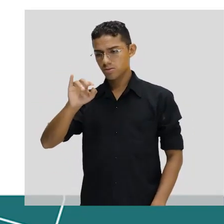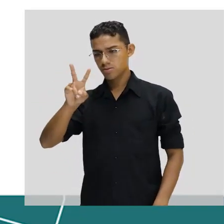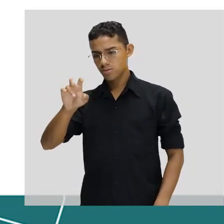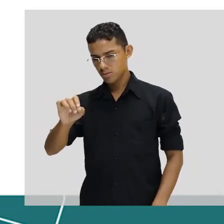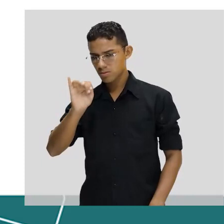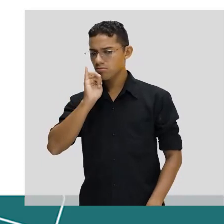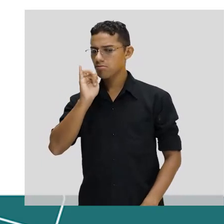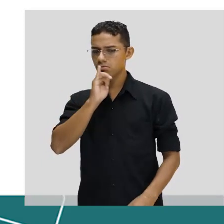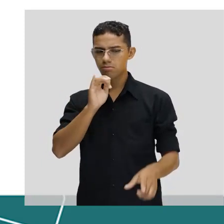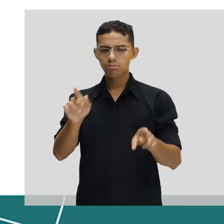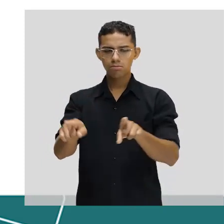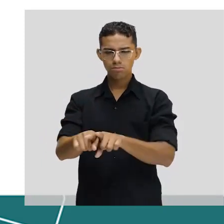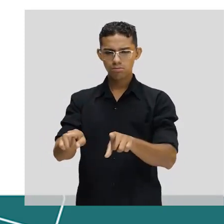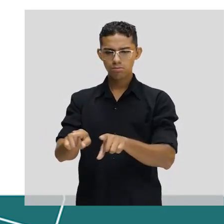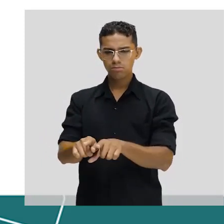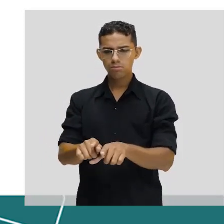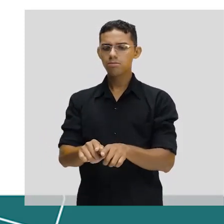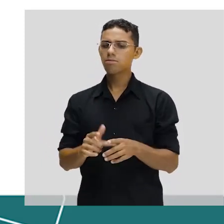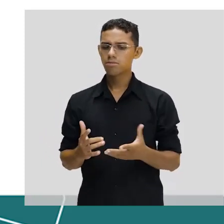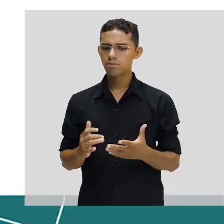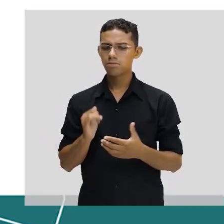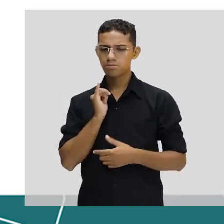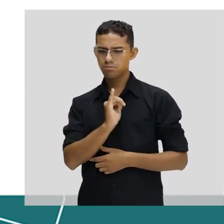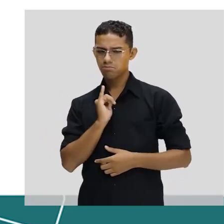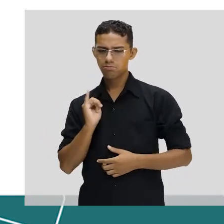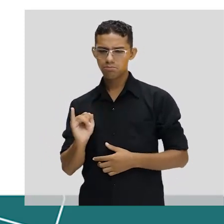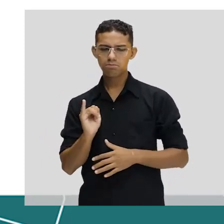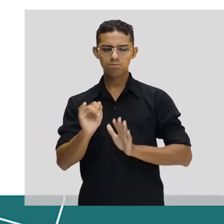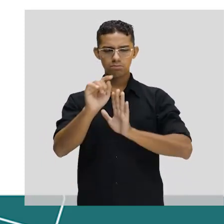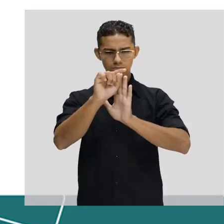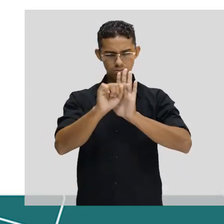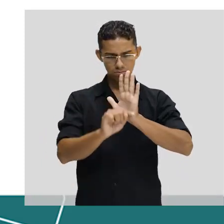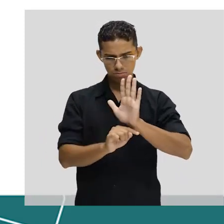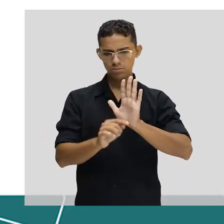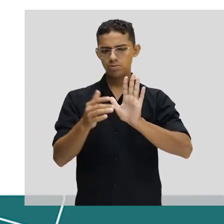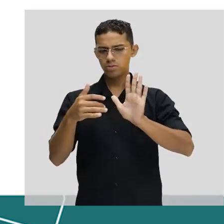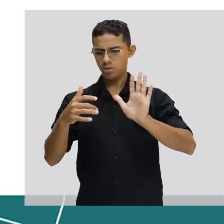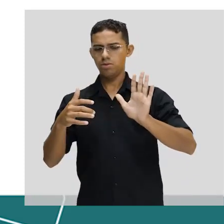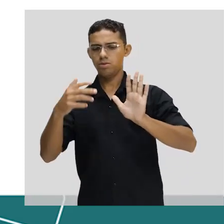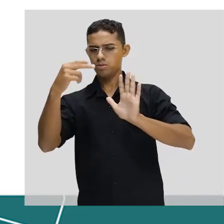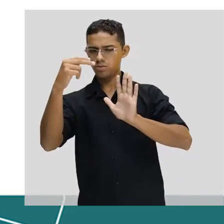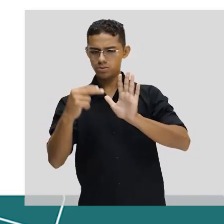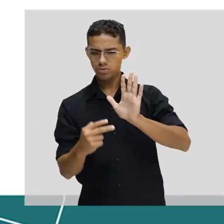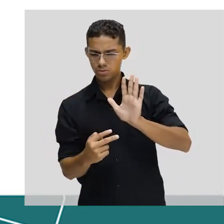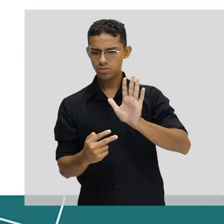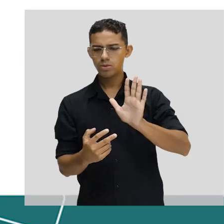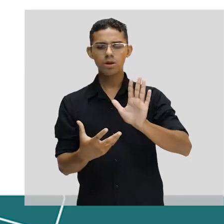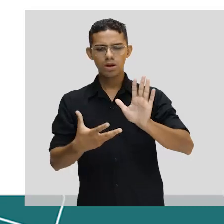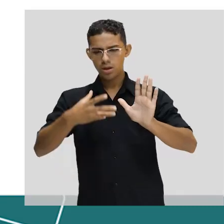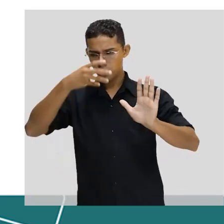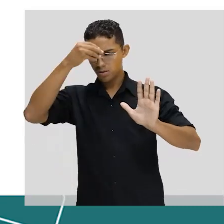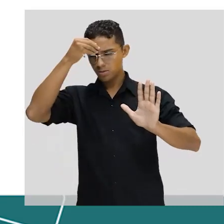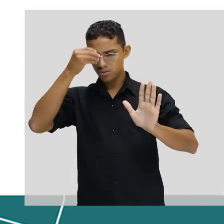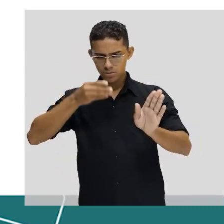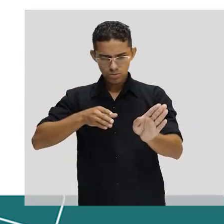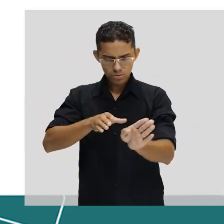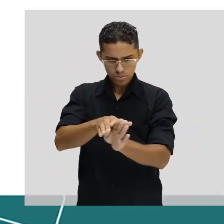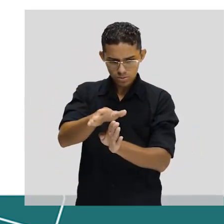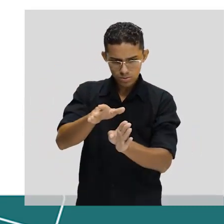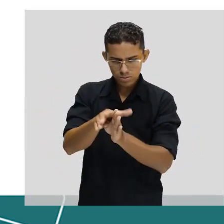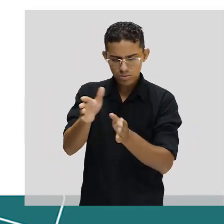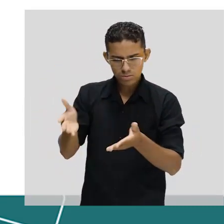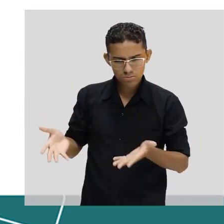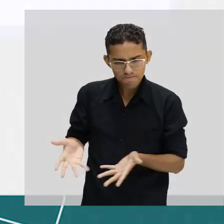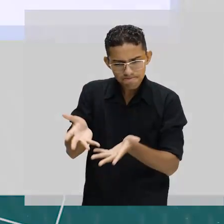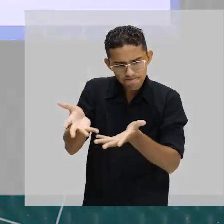instrucional, é aquele que indica uma ordem, de modo que o locutor ou emissor objetiva orientar e